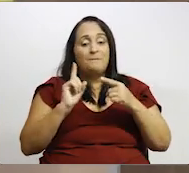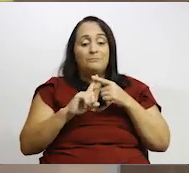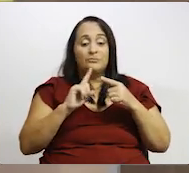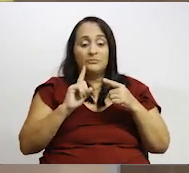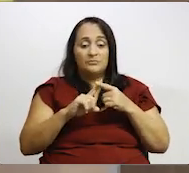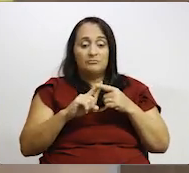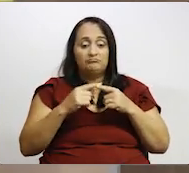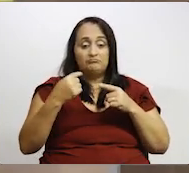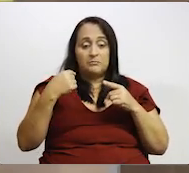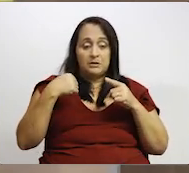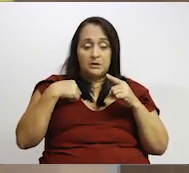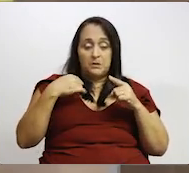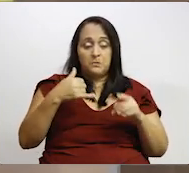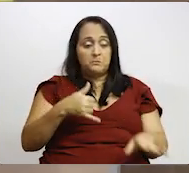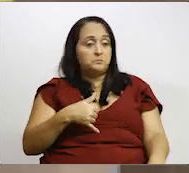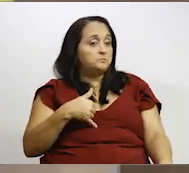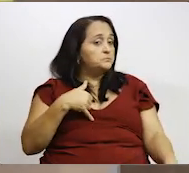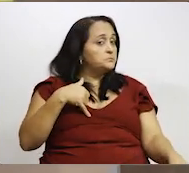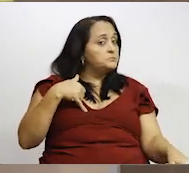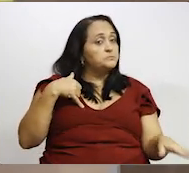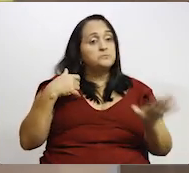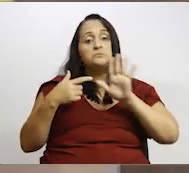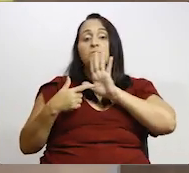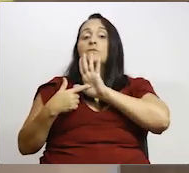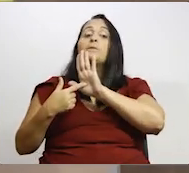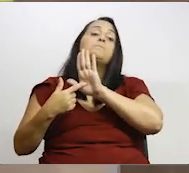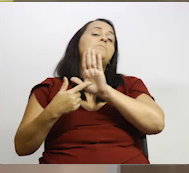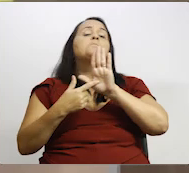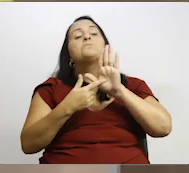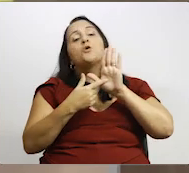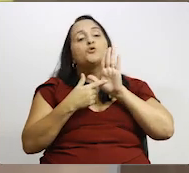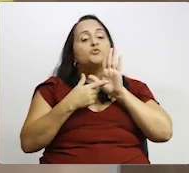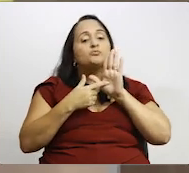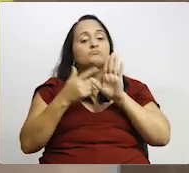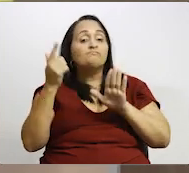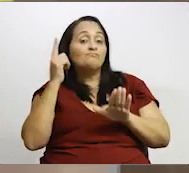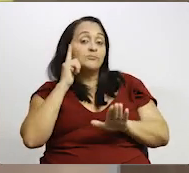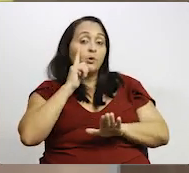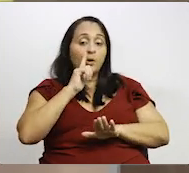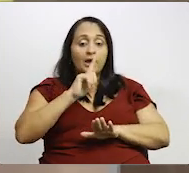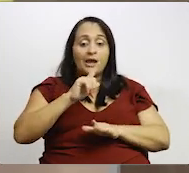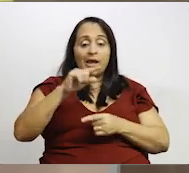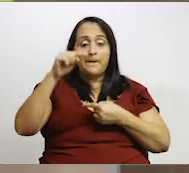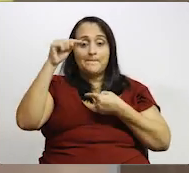gente? Porque eu, toda exibida, que ganhei